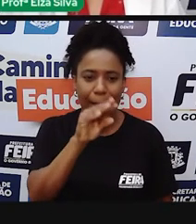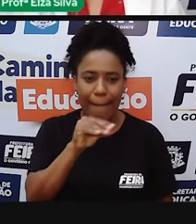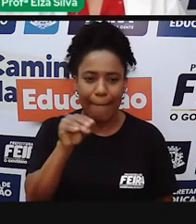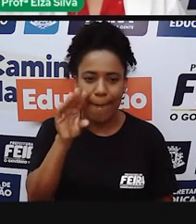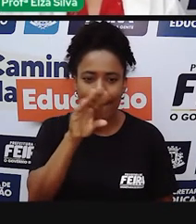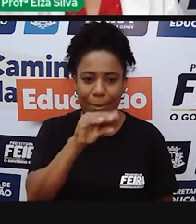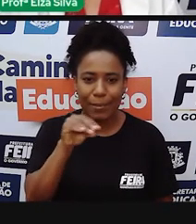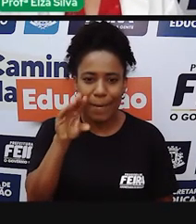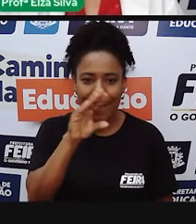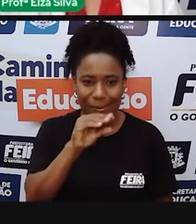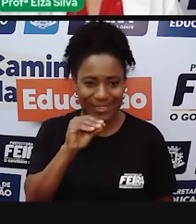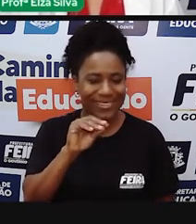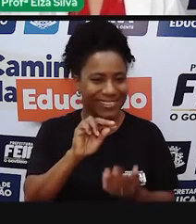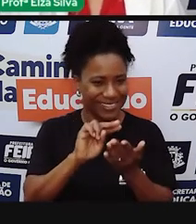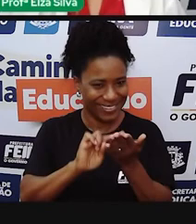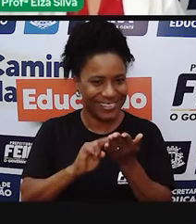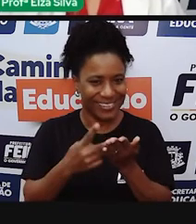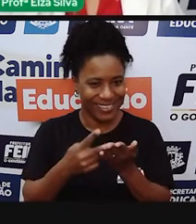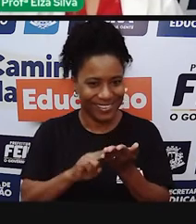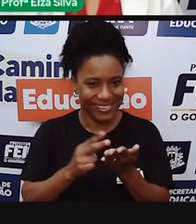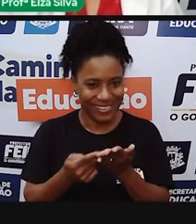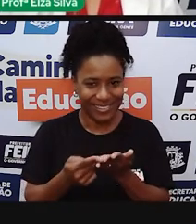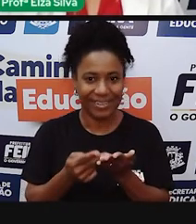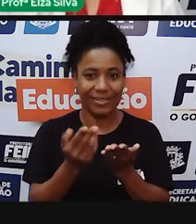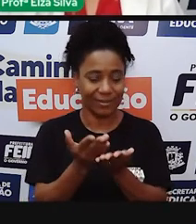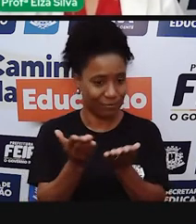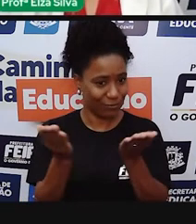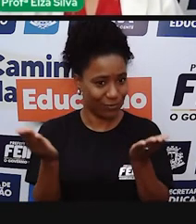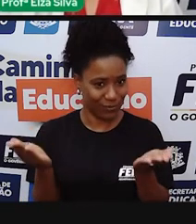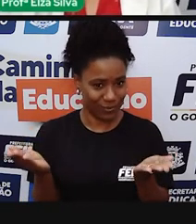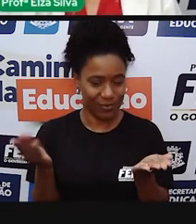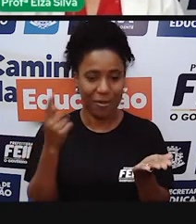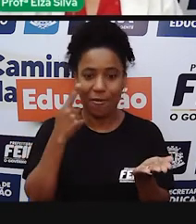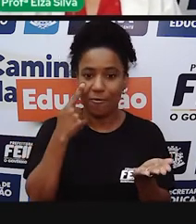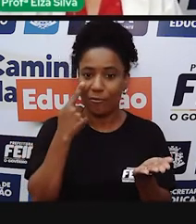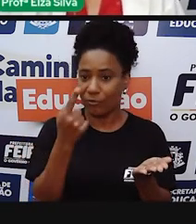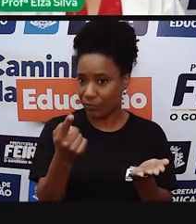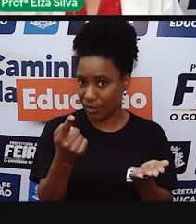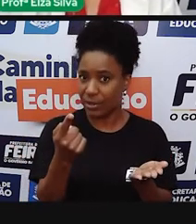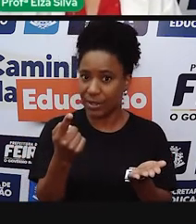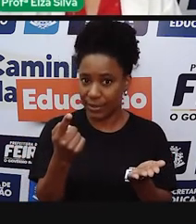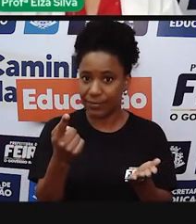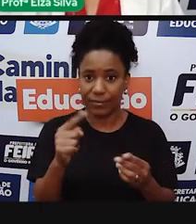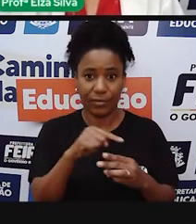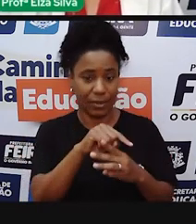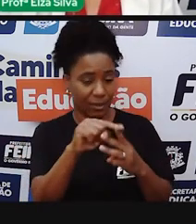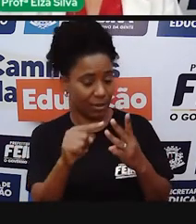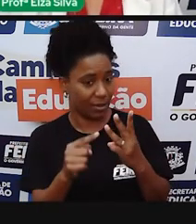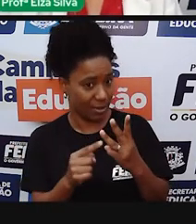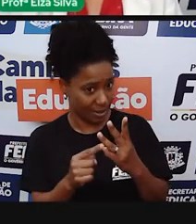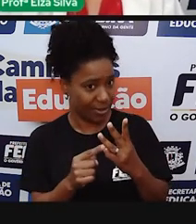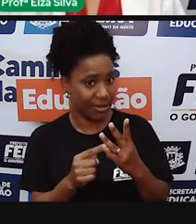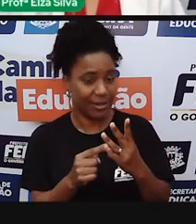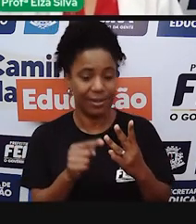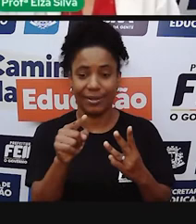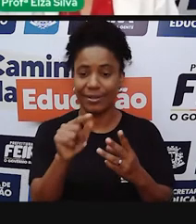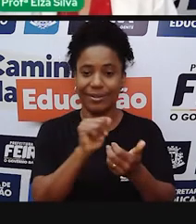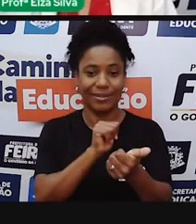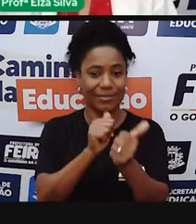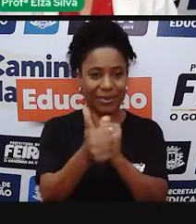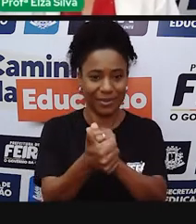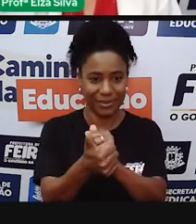e, novamente, né, vamos revisar que este grupo de esportes que são praticados